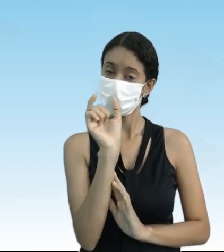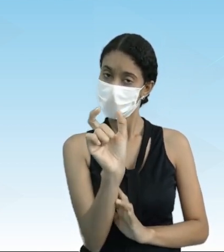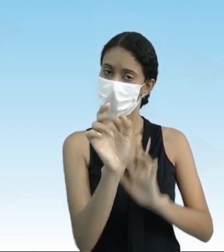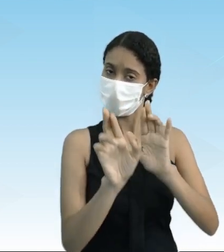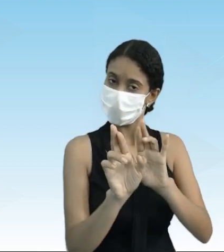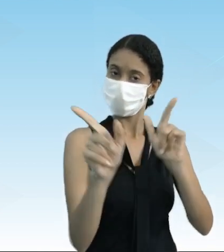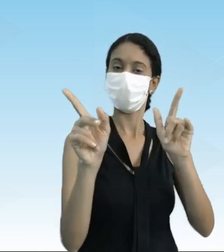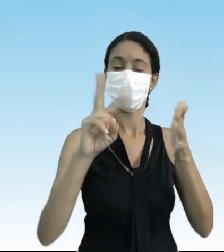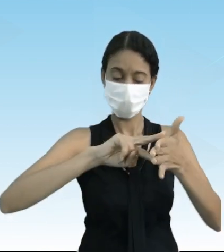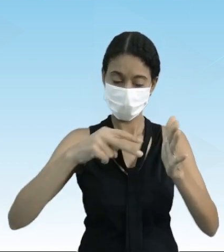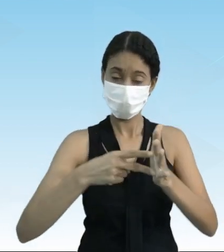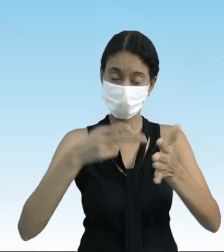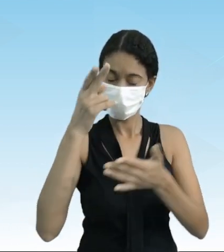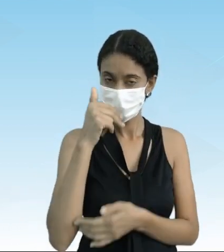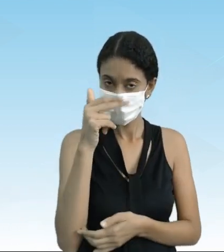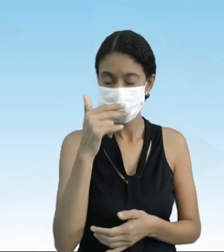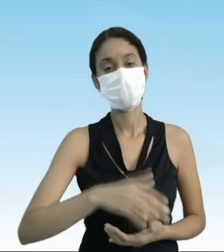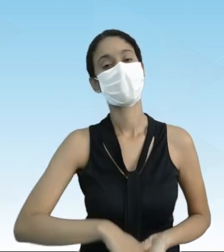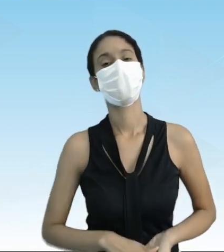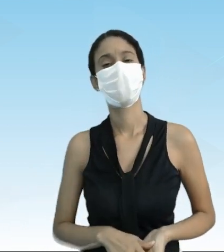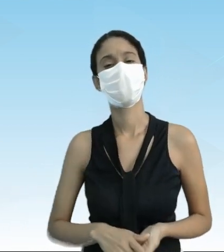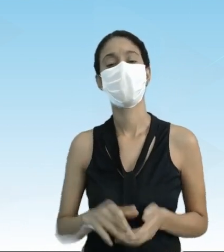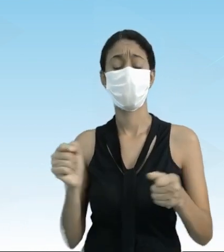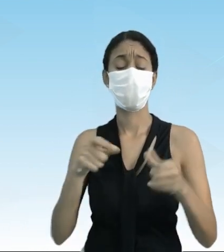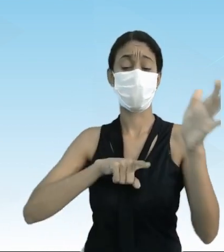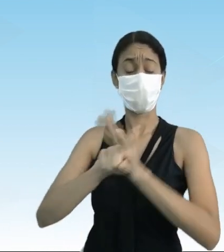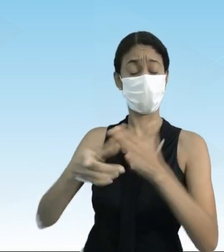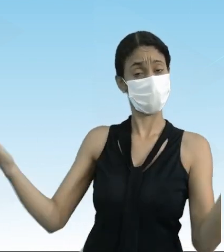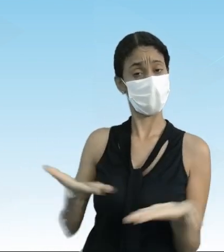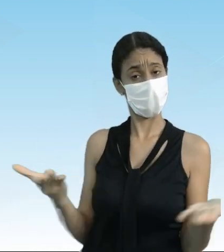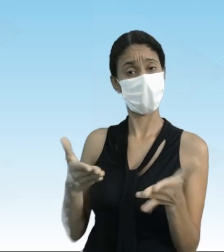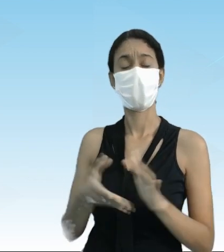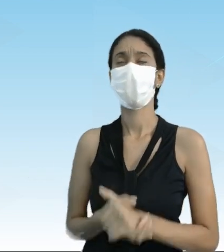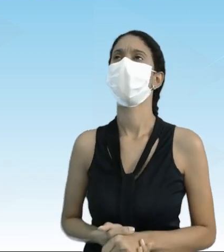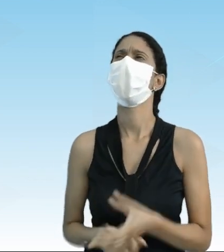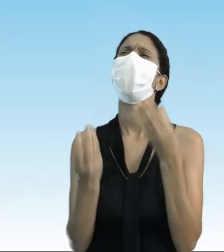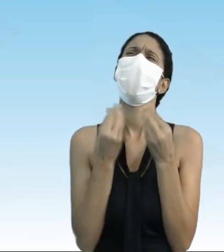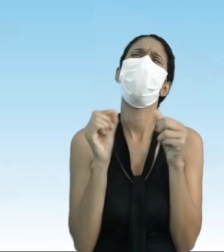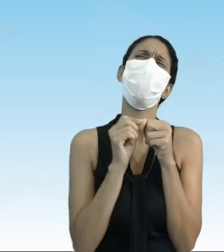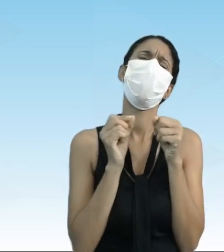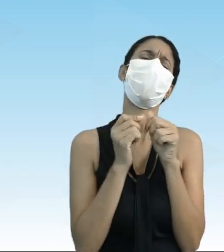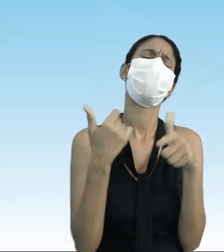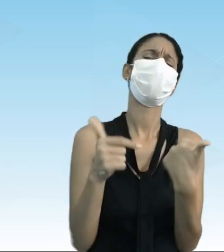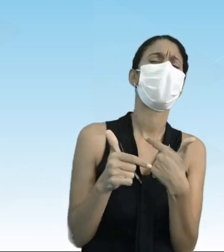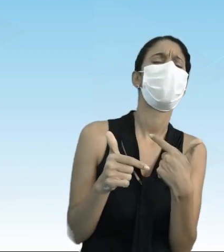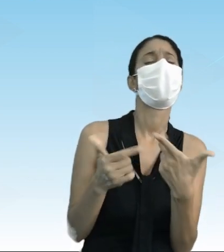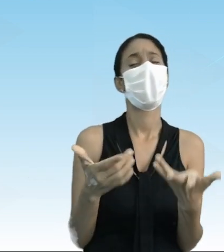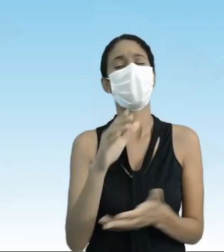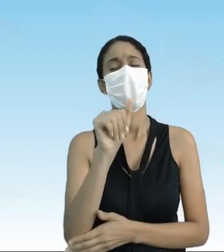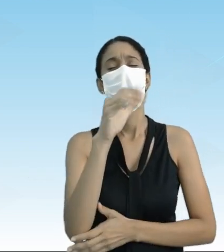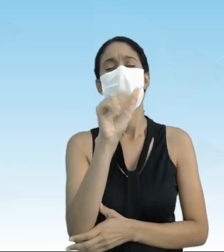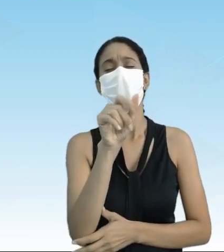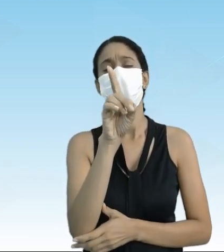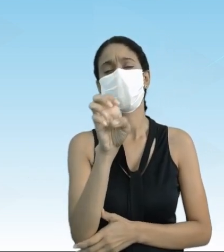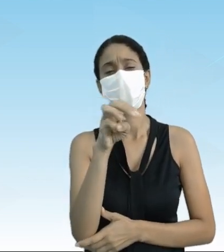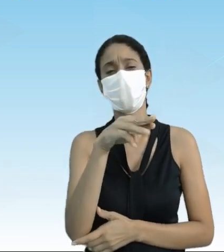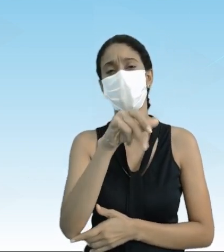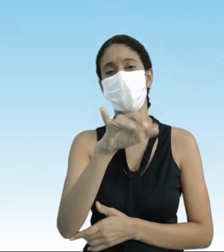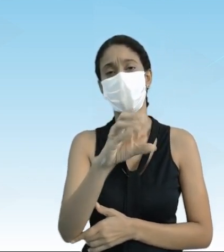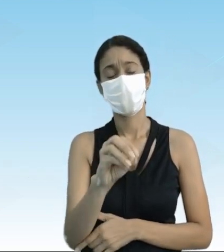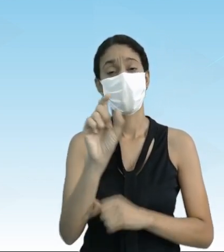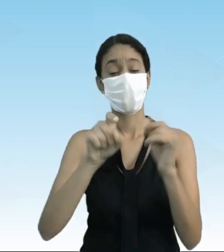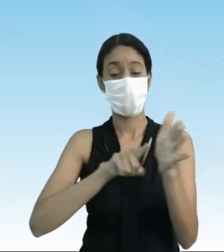E aí você pode me perguntar, como isso se dá em um trabalho acadêmico? Quando eu falar acadêmico, aí é uma